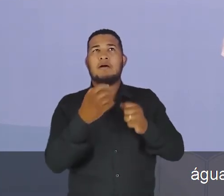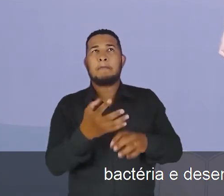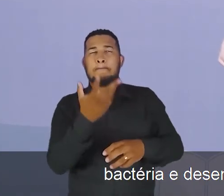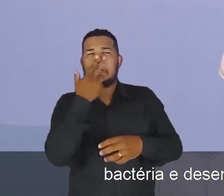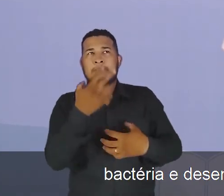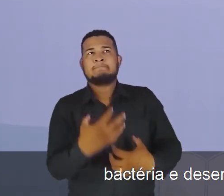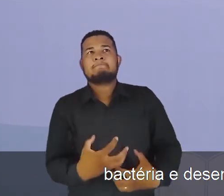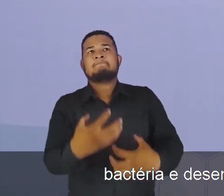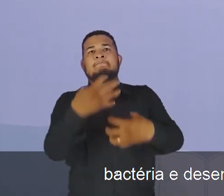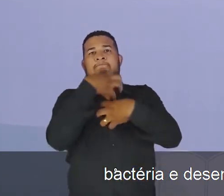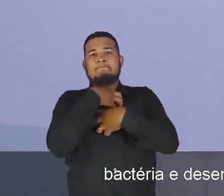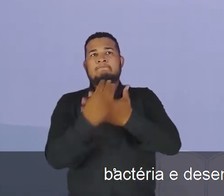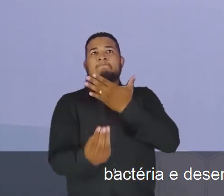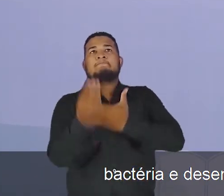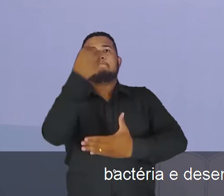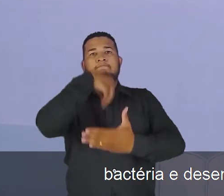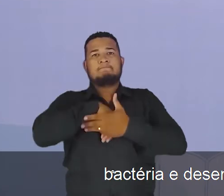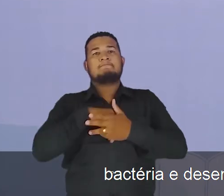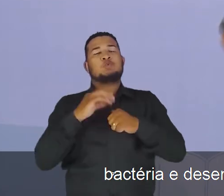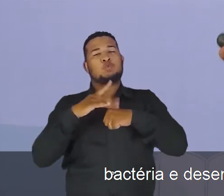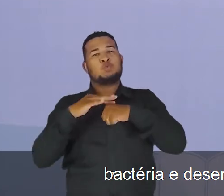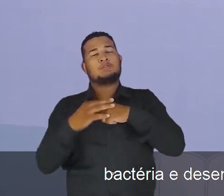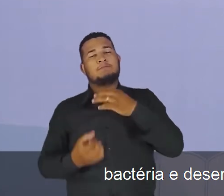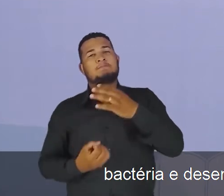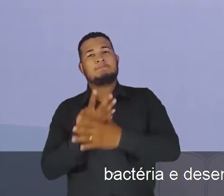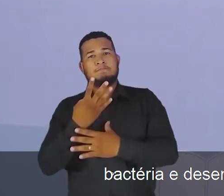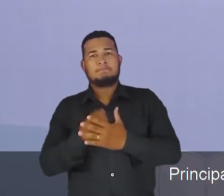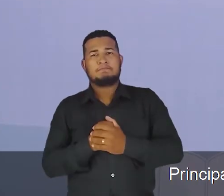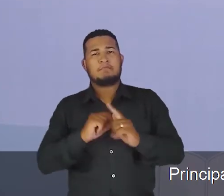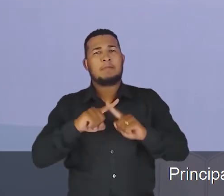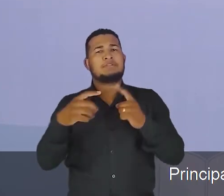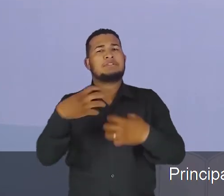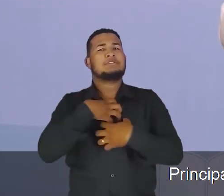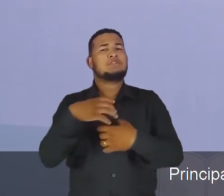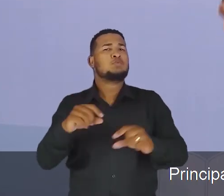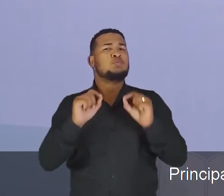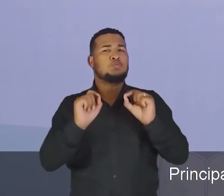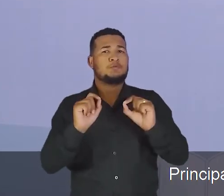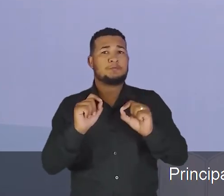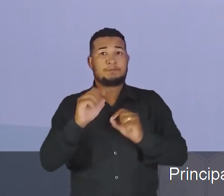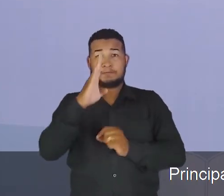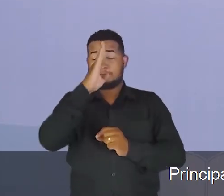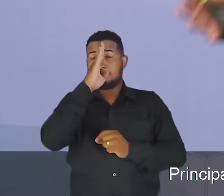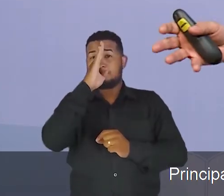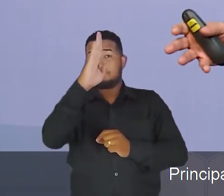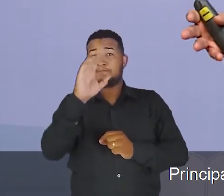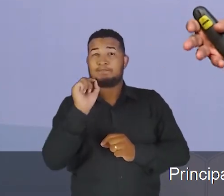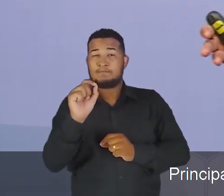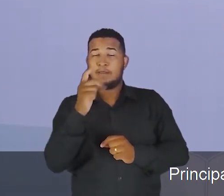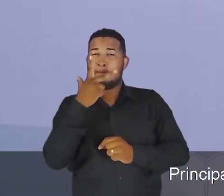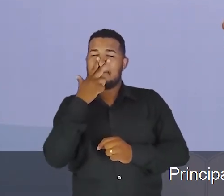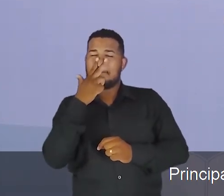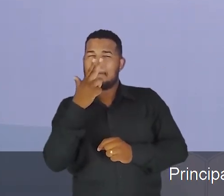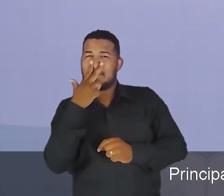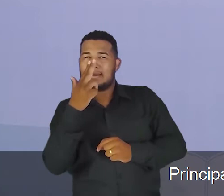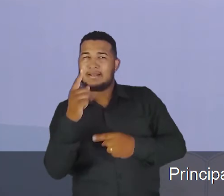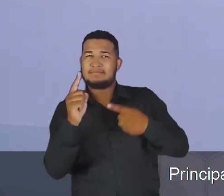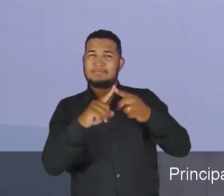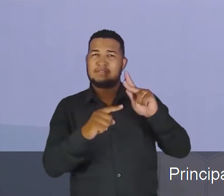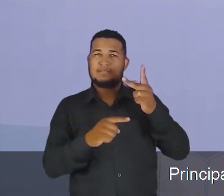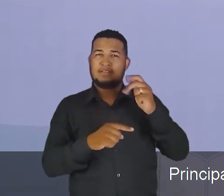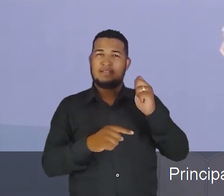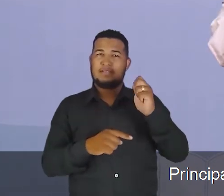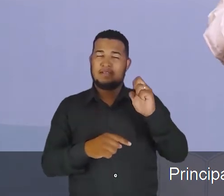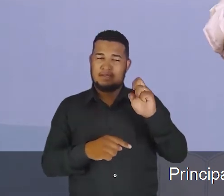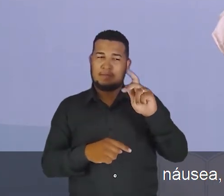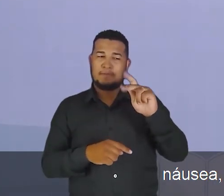essa bactéria e desenvolver essa doença que é a cólera. E quais são os sintomas da cólera? Principalmente bem parecido com da